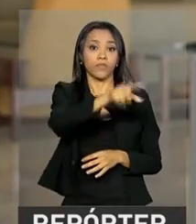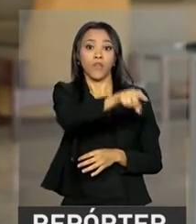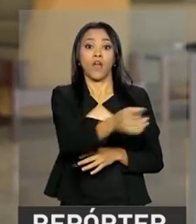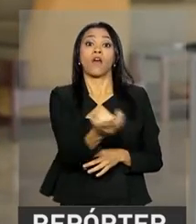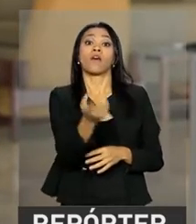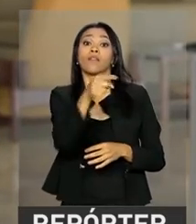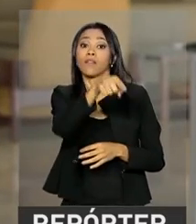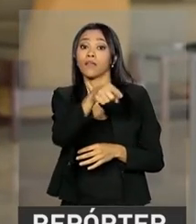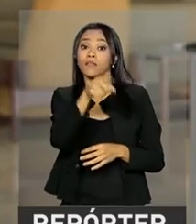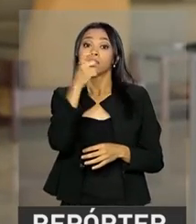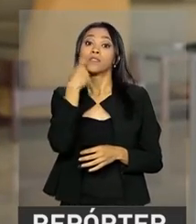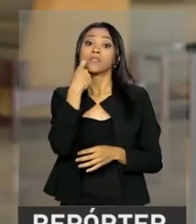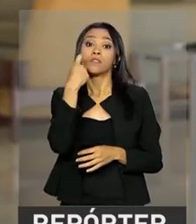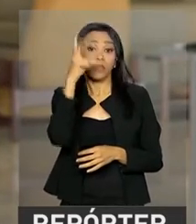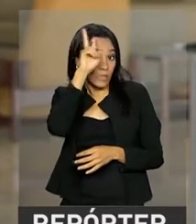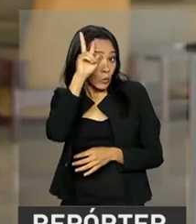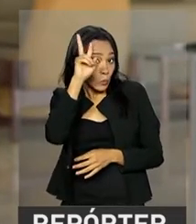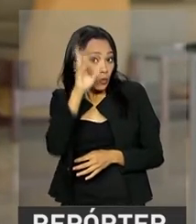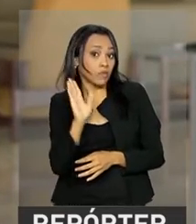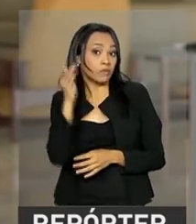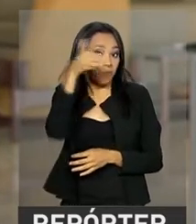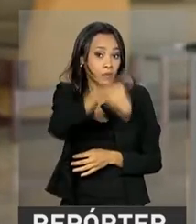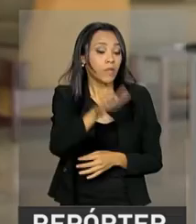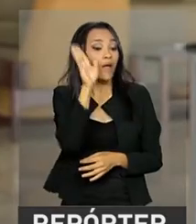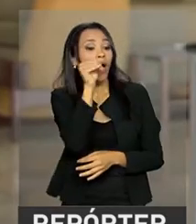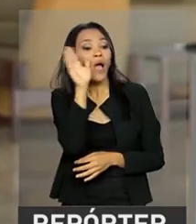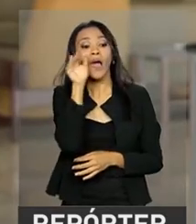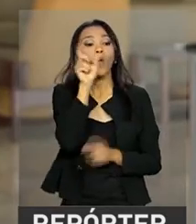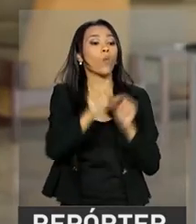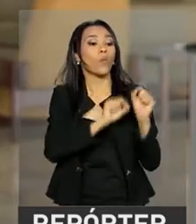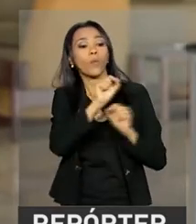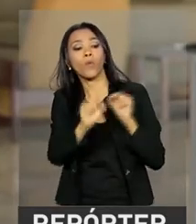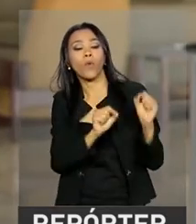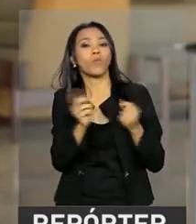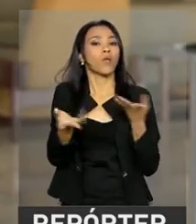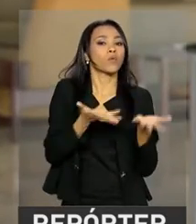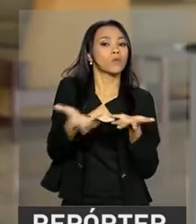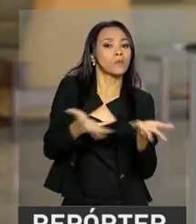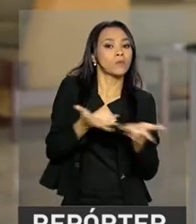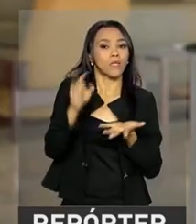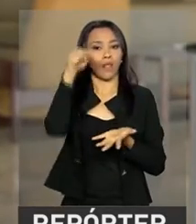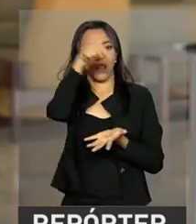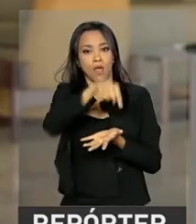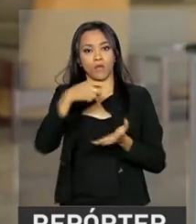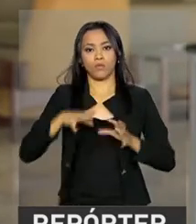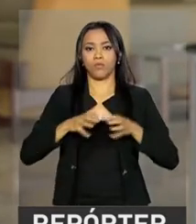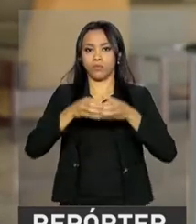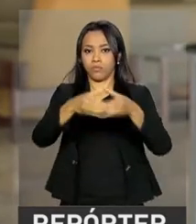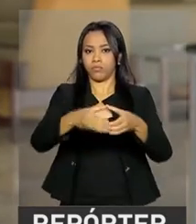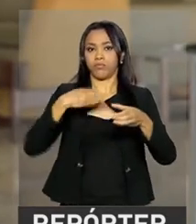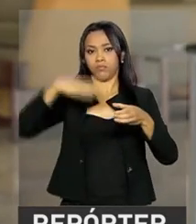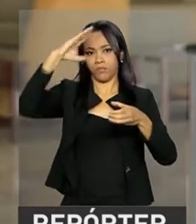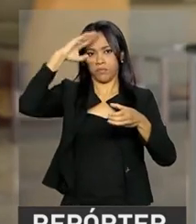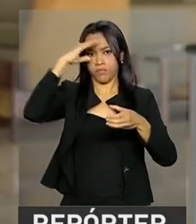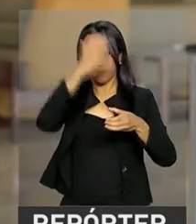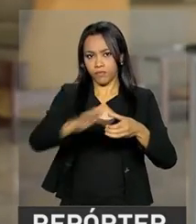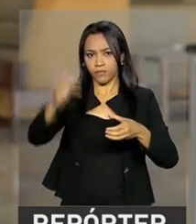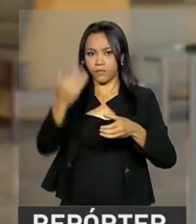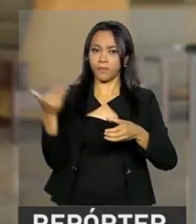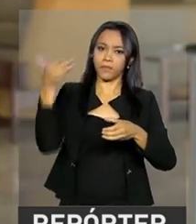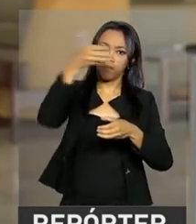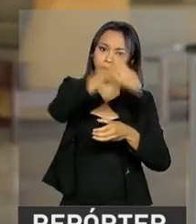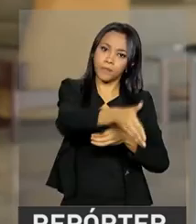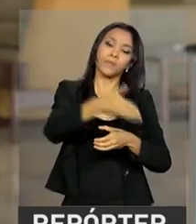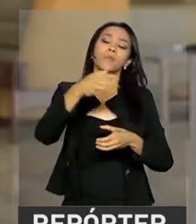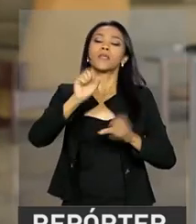espírito santo nesta segunda feira livre vai acompanhar os trabalhos da força nacional e o desenrolar da situação da